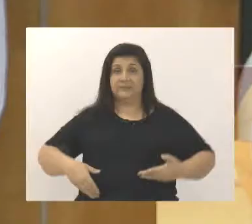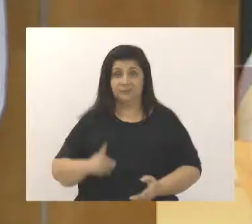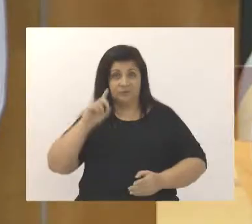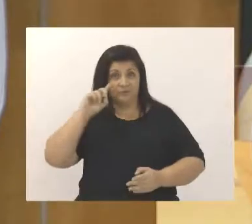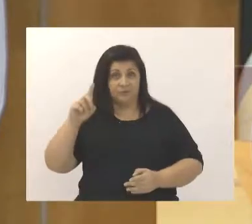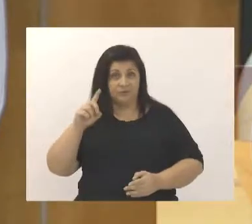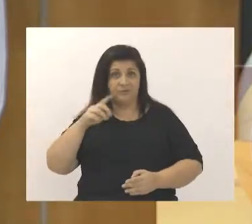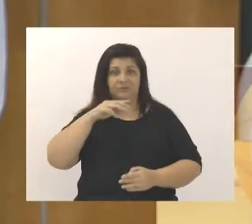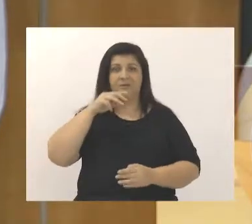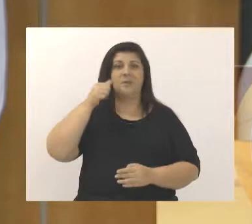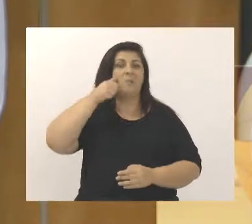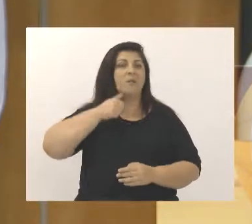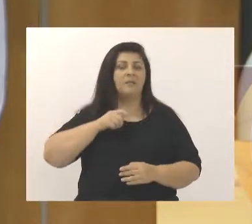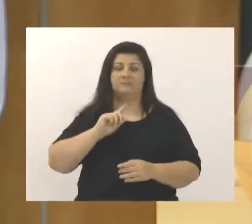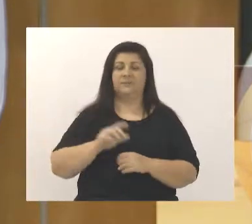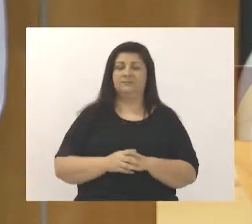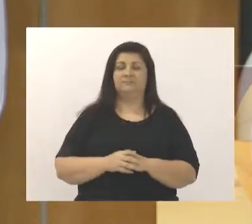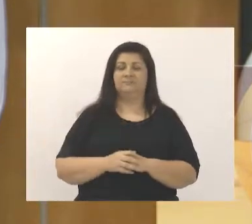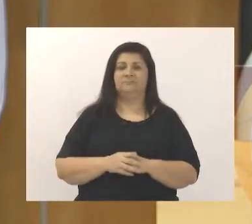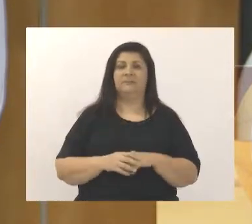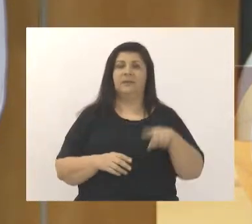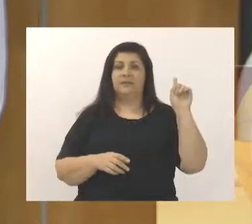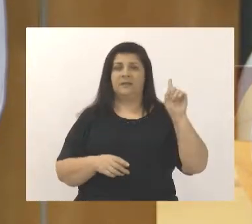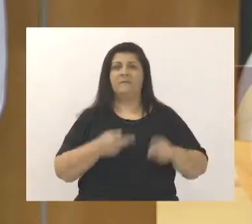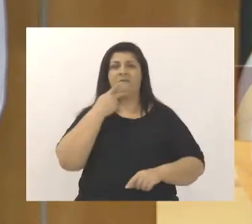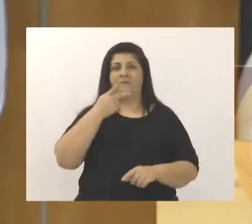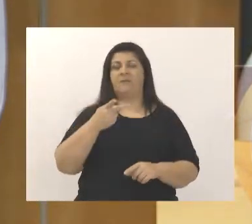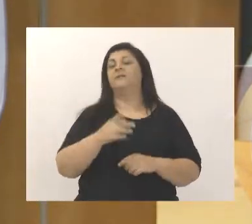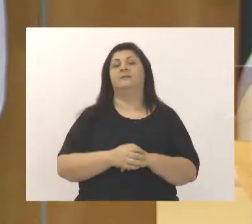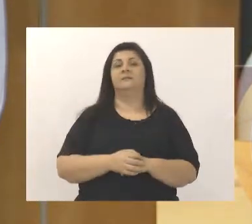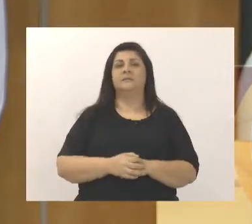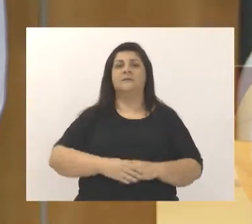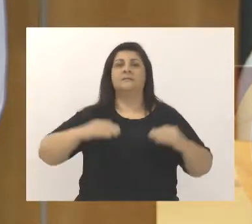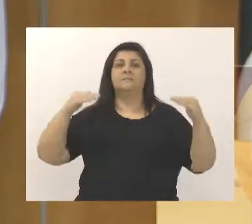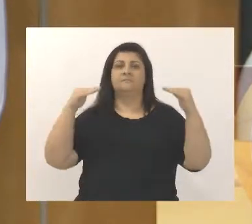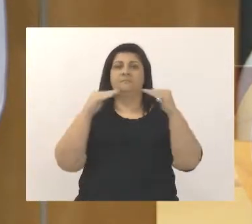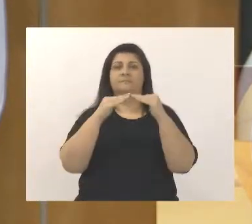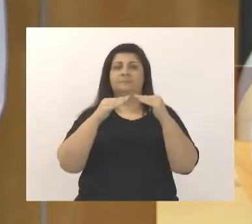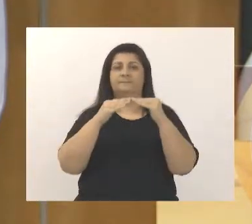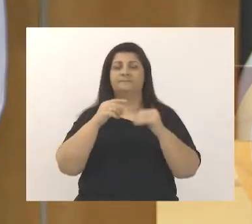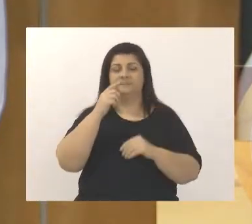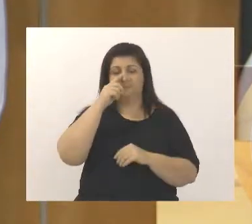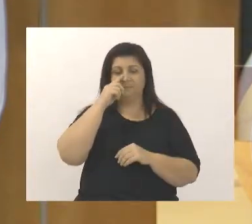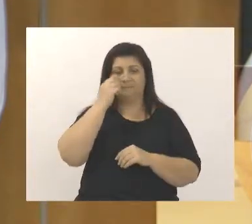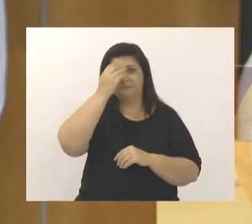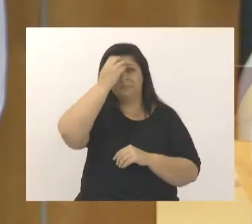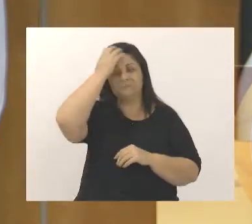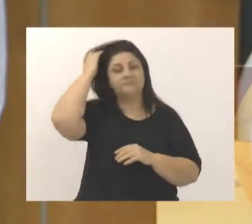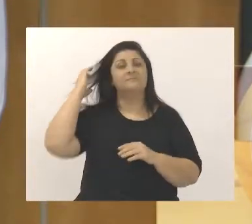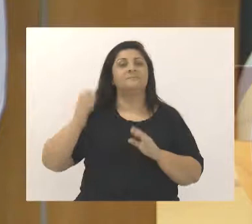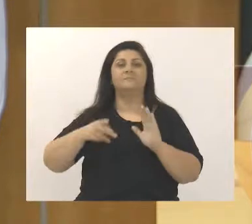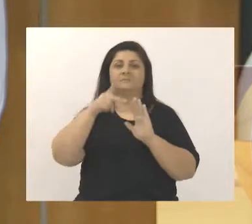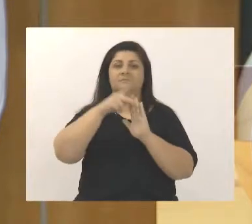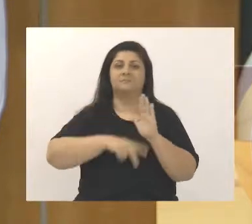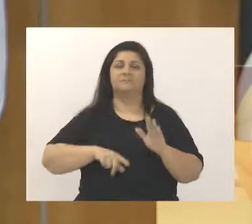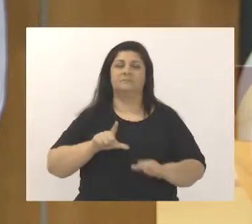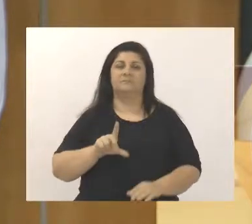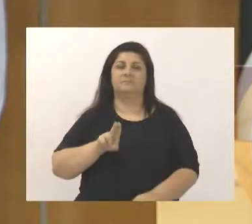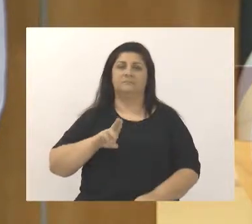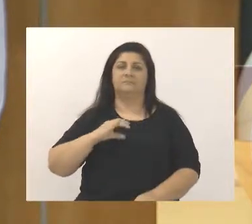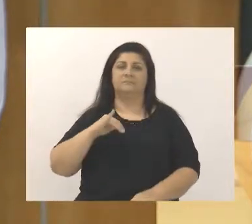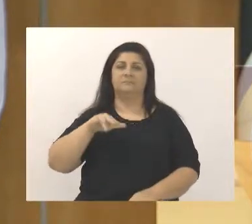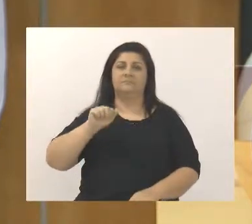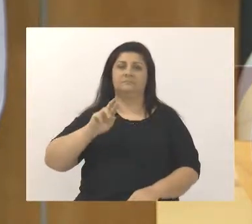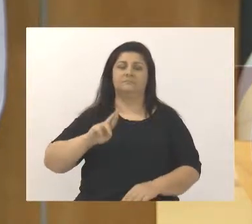eu, vereador Valmir do Parque Menu, quero deixar registrado aqui. Eu sou favorável ao projeto da Lucimar, o Dia